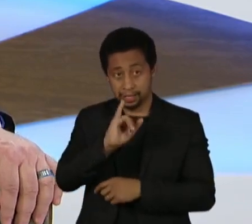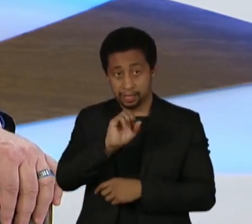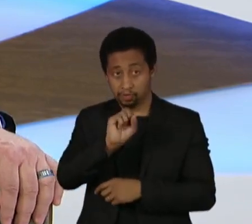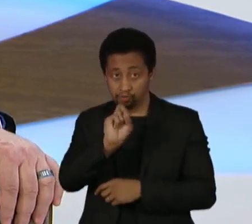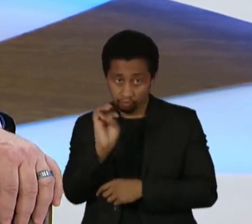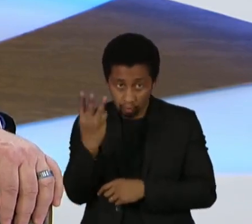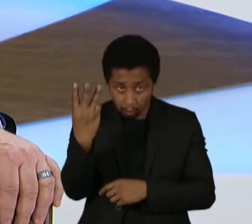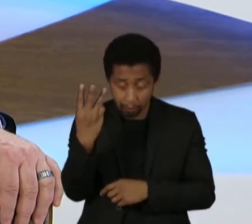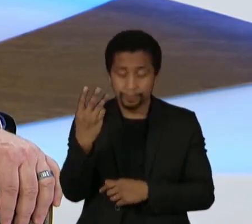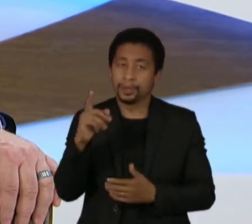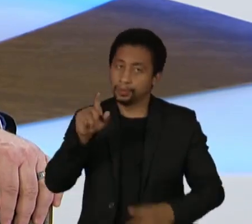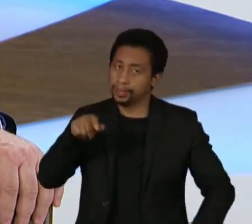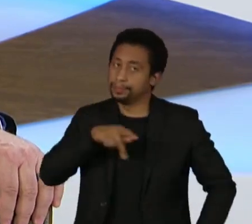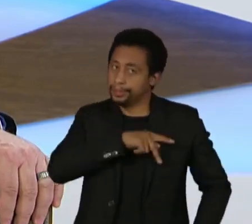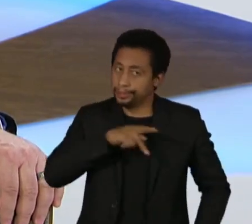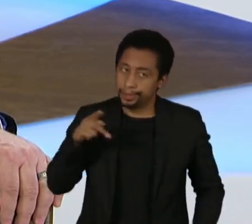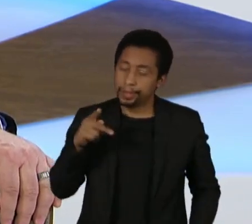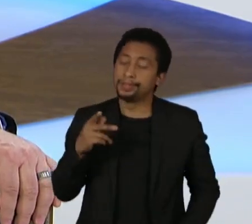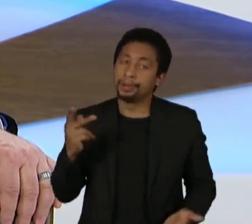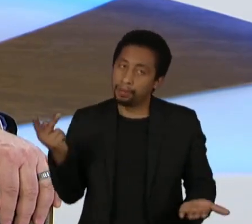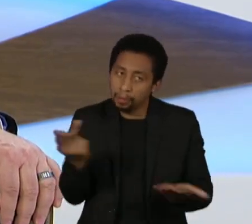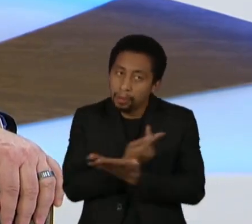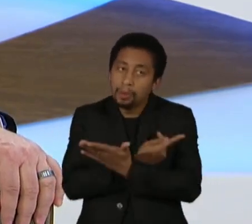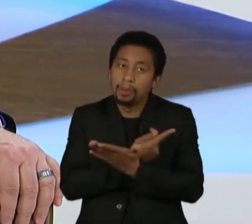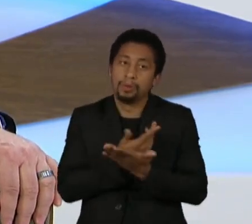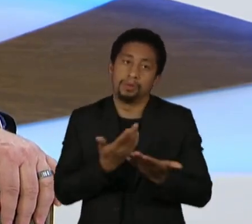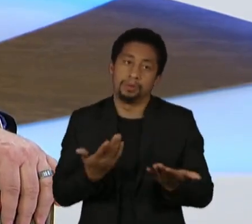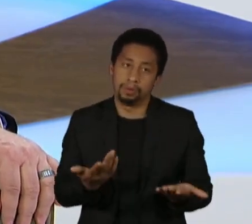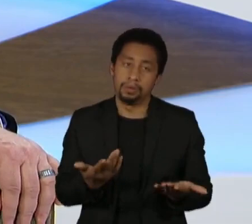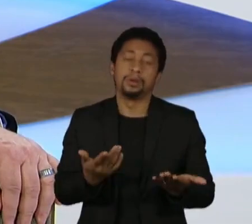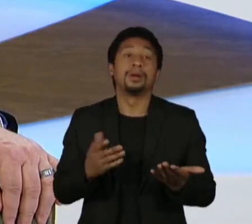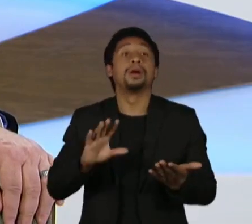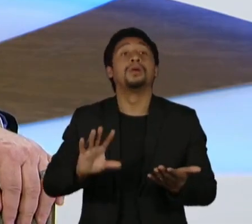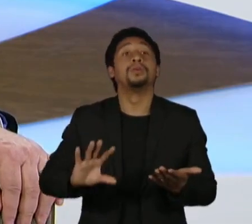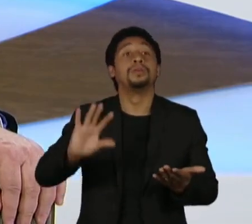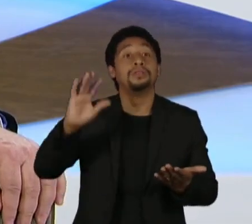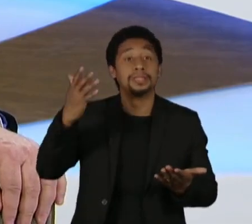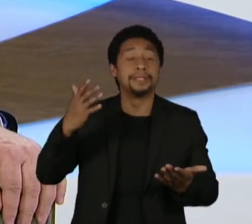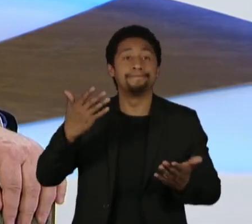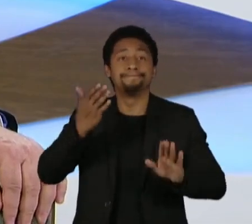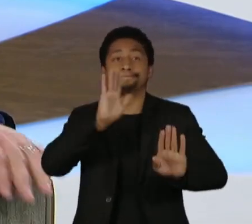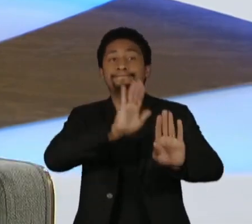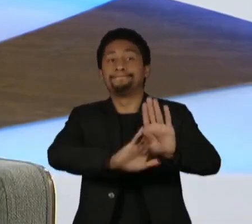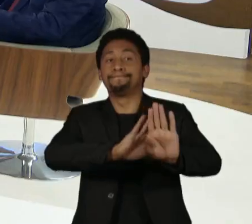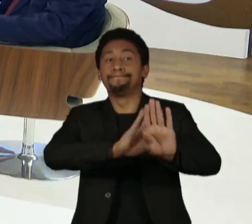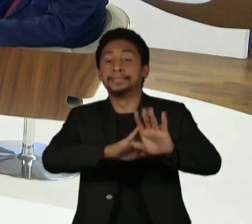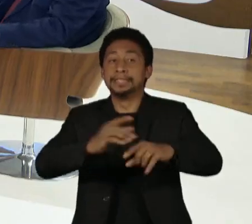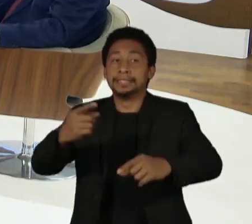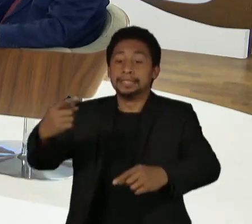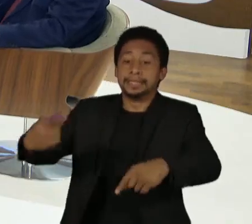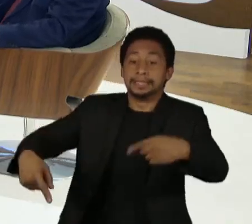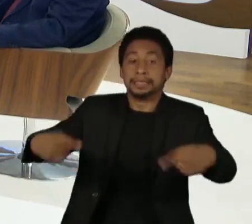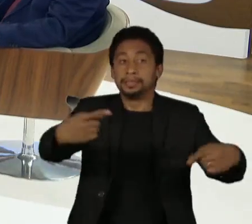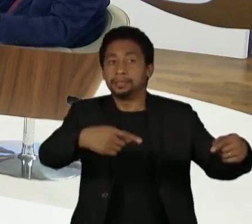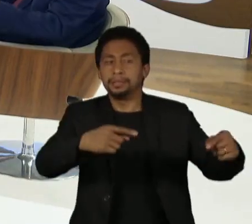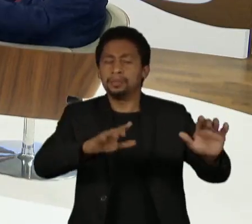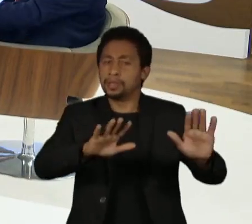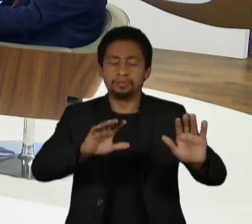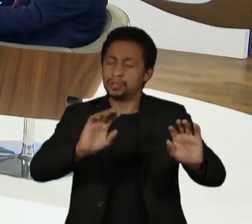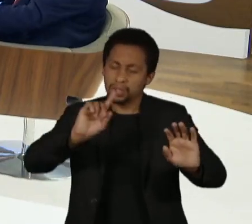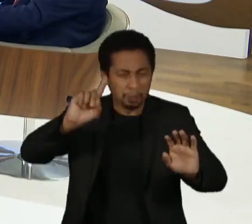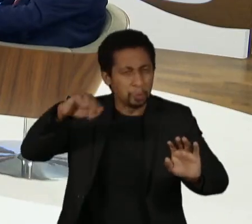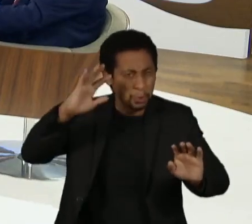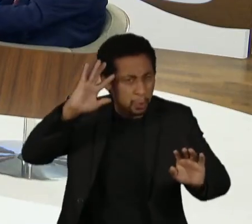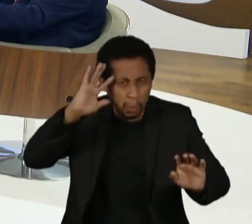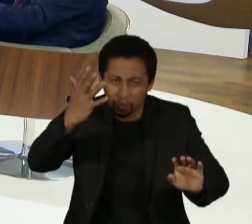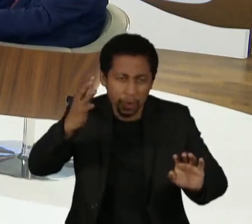se deixou em viver pela quebra do protocolo nós percebeu que estava se deixando envolver por questões políticas mas que para mim é caso superado inclusive